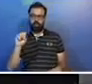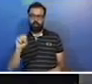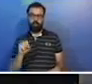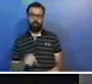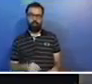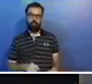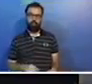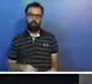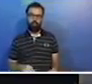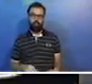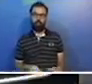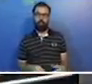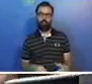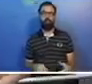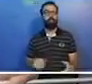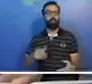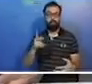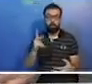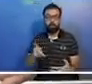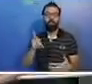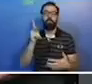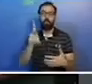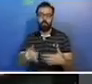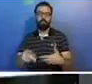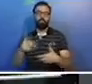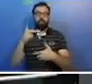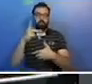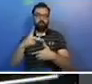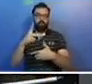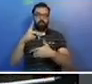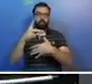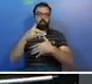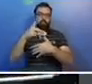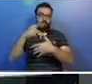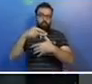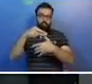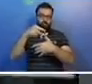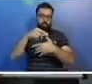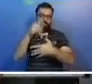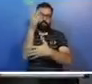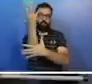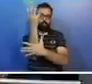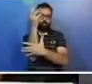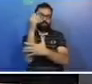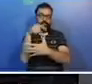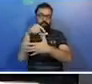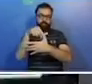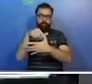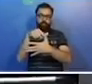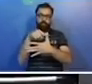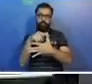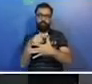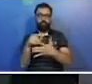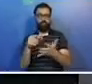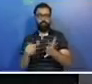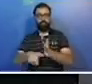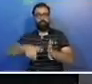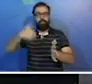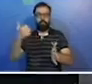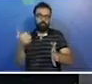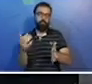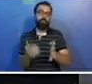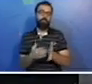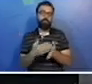vocês fizeram? Sempre os produtores, quer dizer, os nossos vegetais, vêm em primeiro lugar. A partir